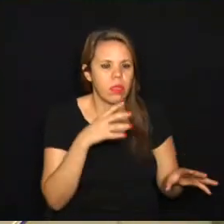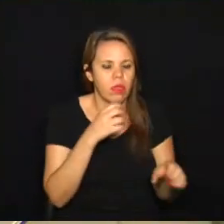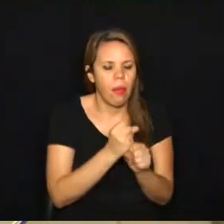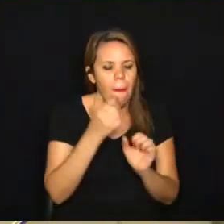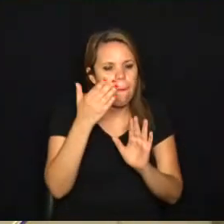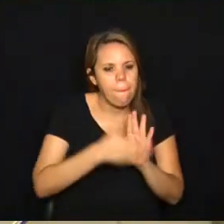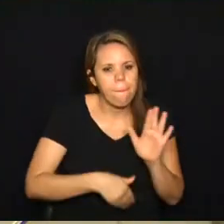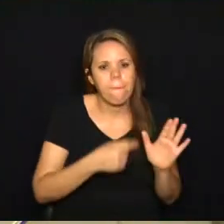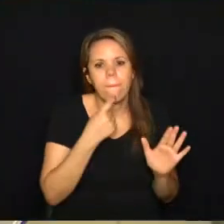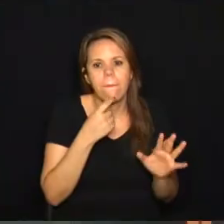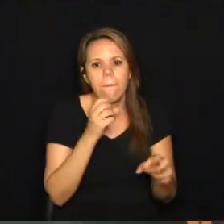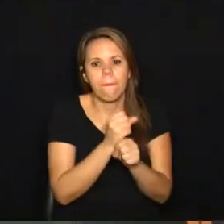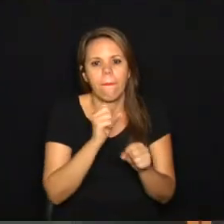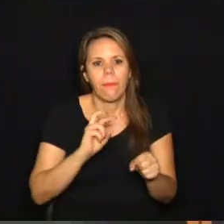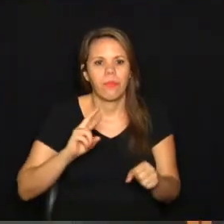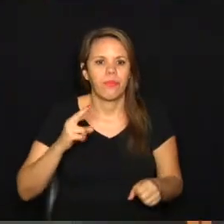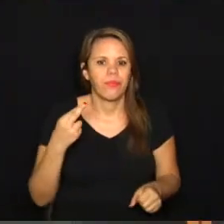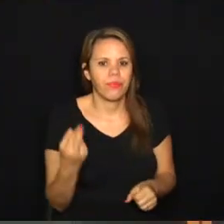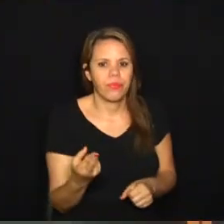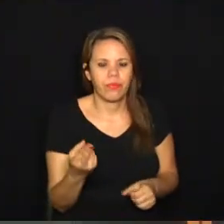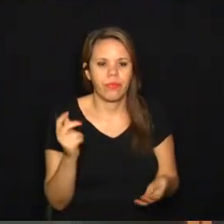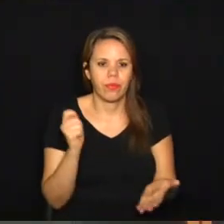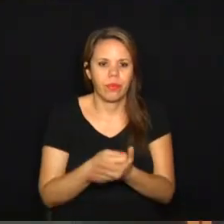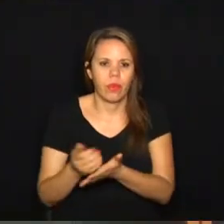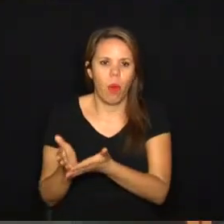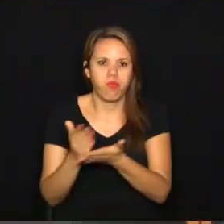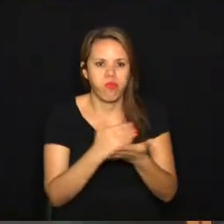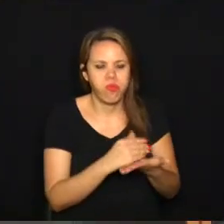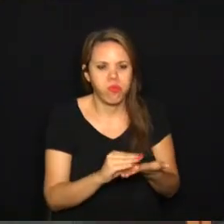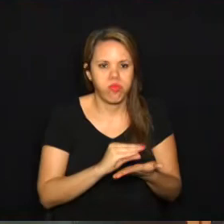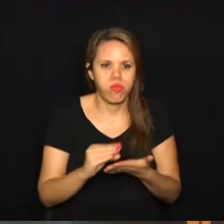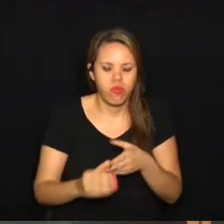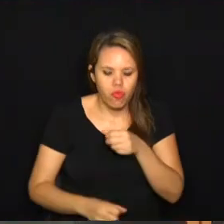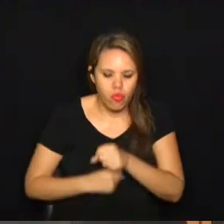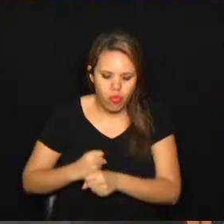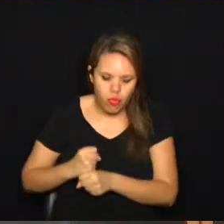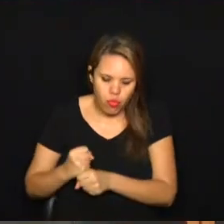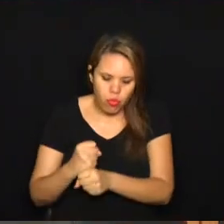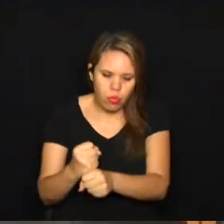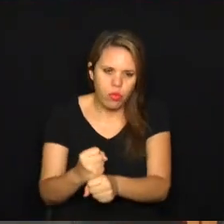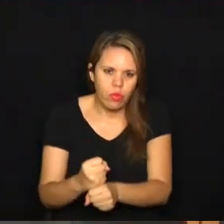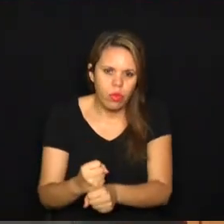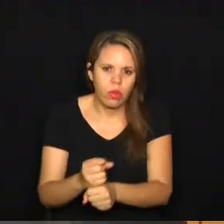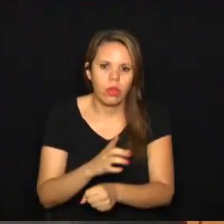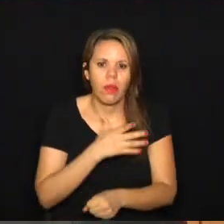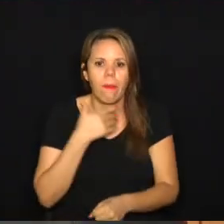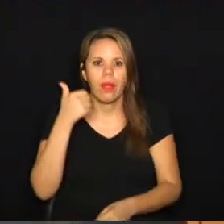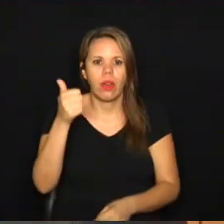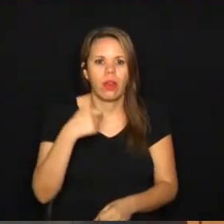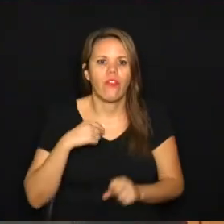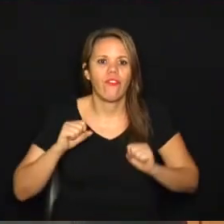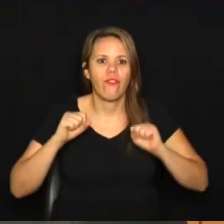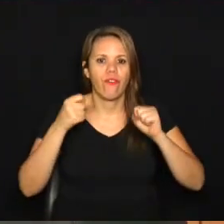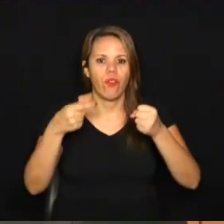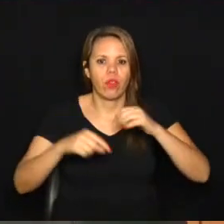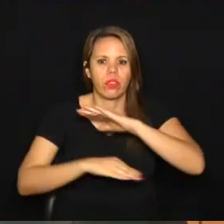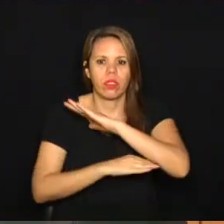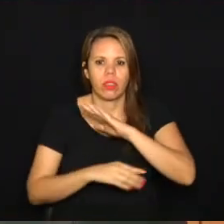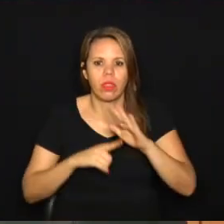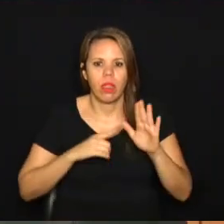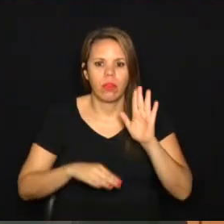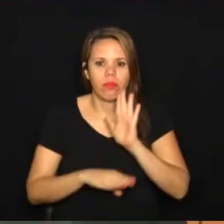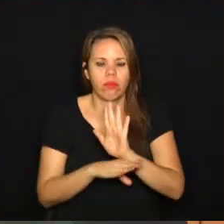Campinas. Os resultados nos últimos anos têm melhorado. Agradeço a força que essa casa aqui nos deu